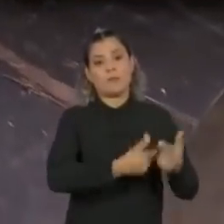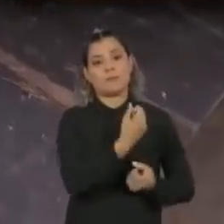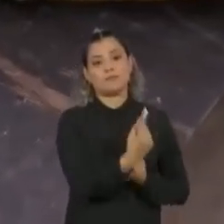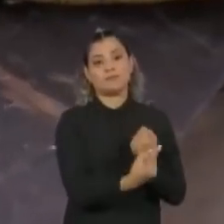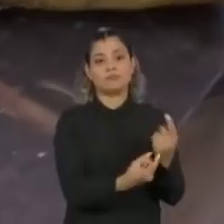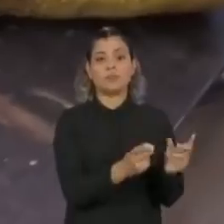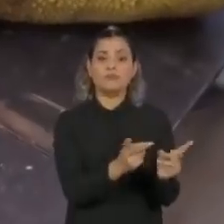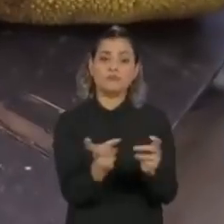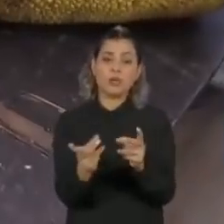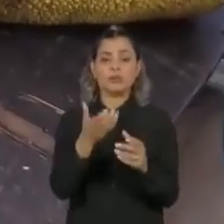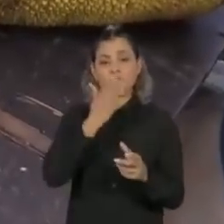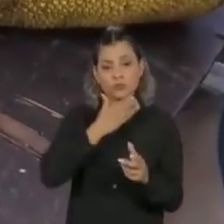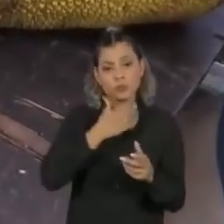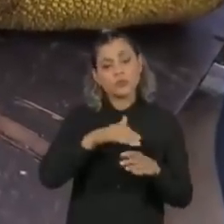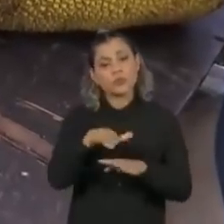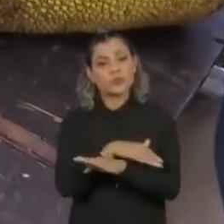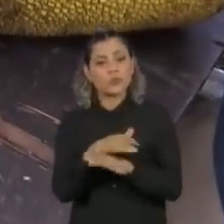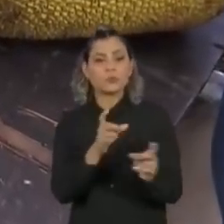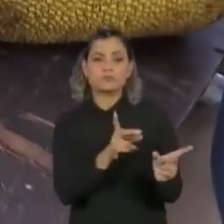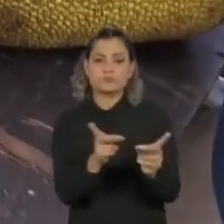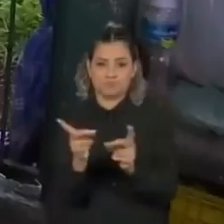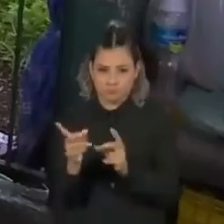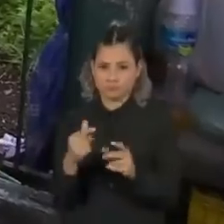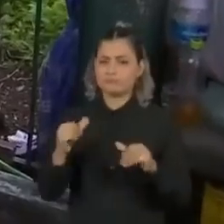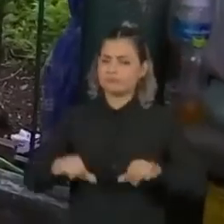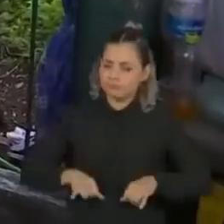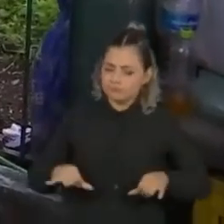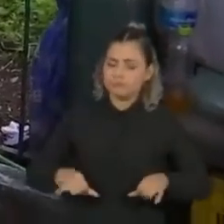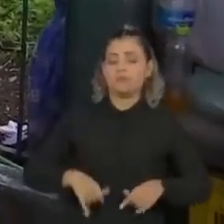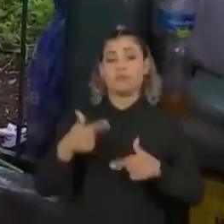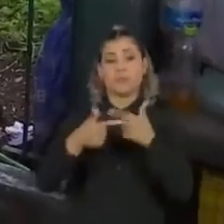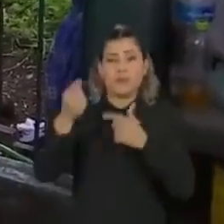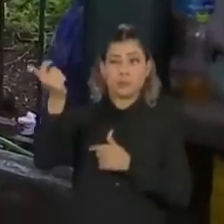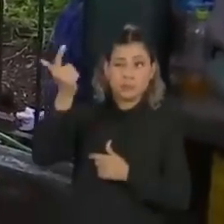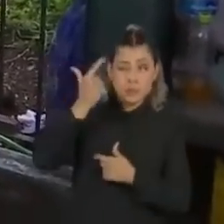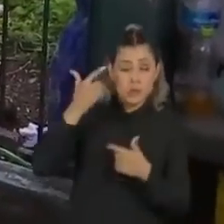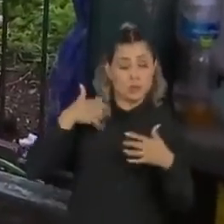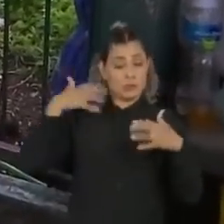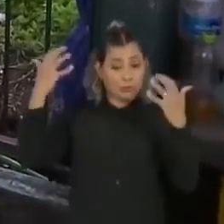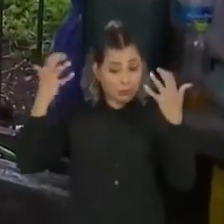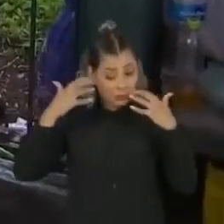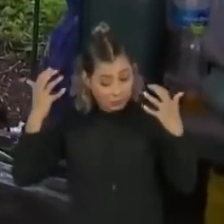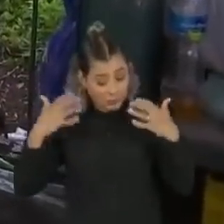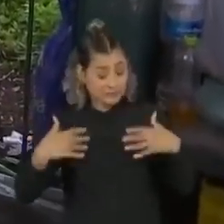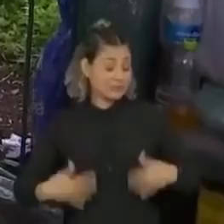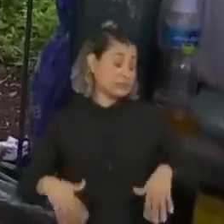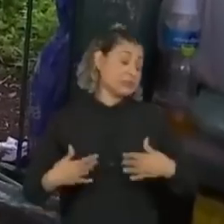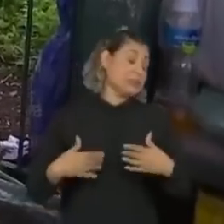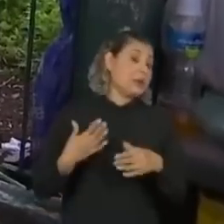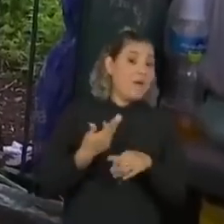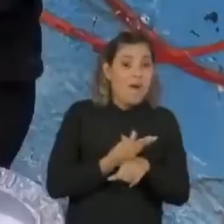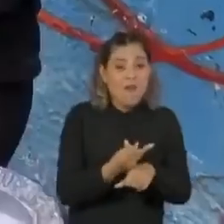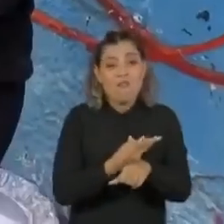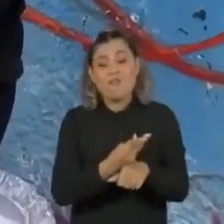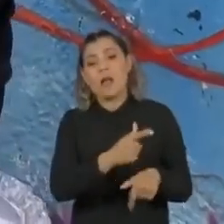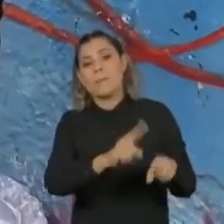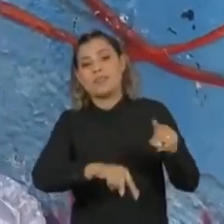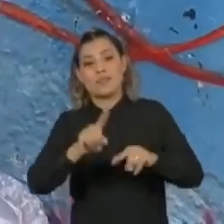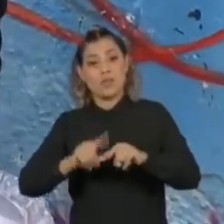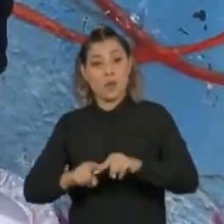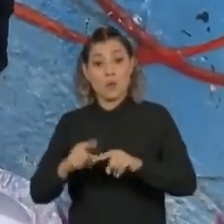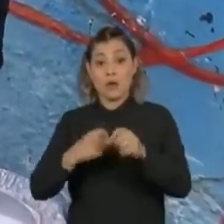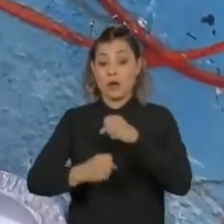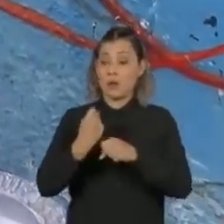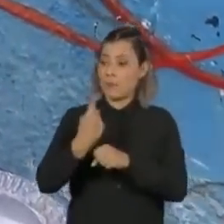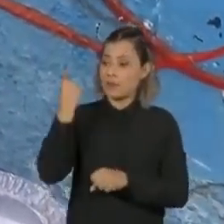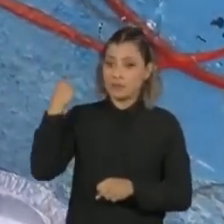vendendo frutas na rua para sobreviver. É sofrido, tem que trabalhar no sol, na chuva, correr atrás de mercadoria. Só no ano